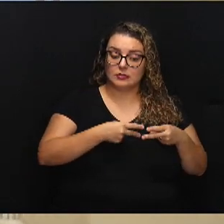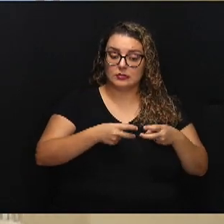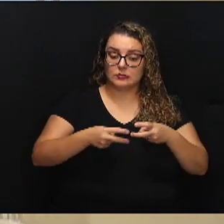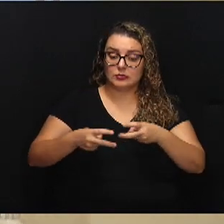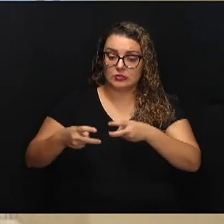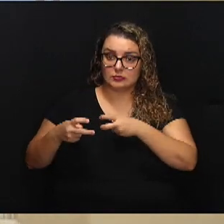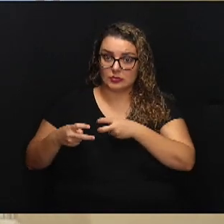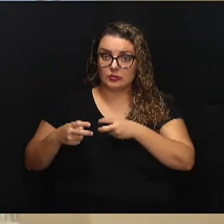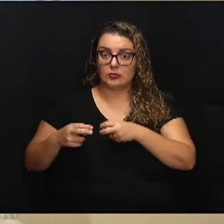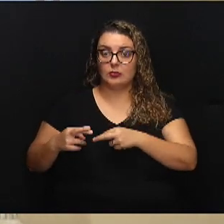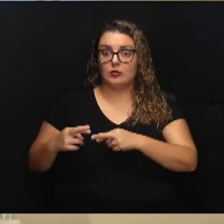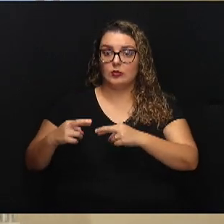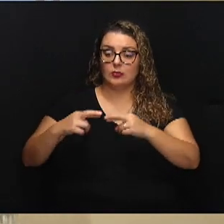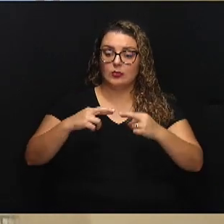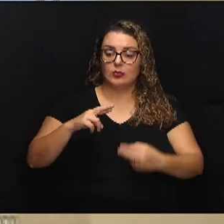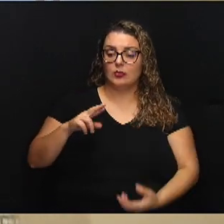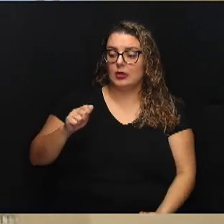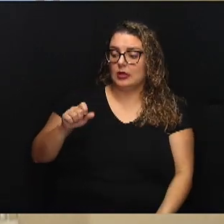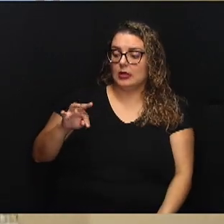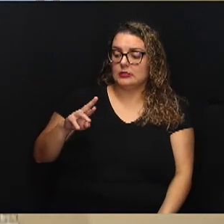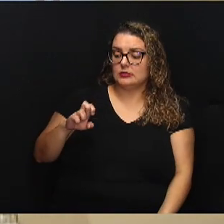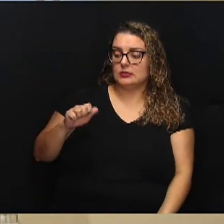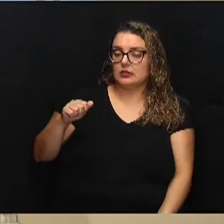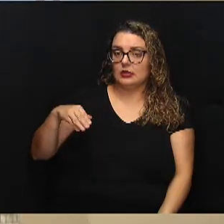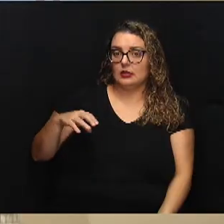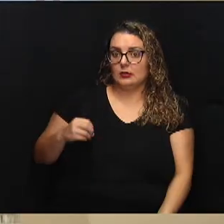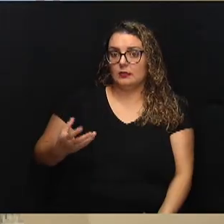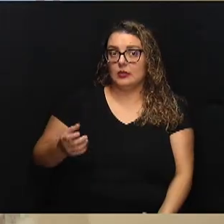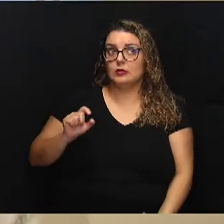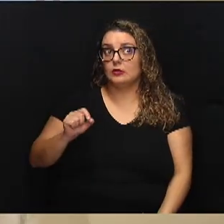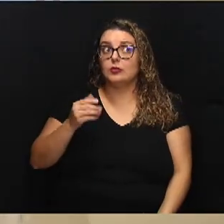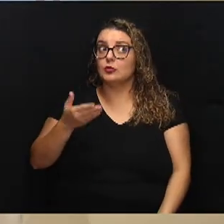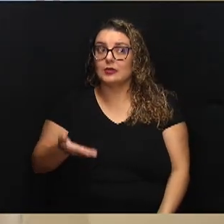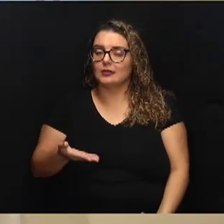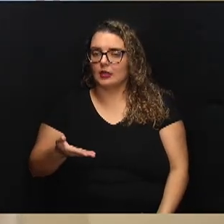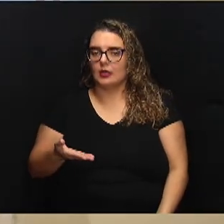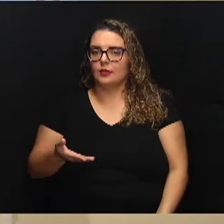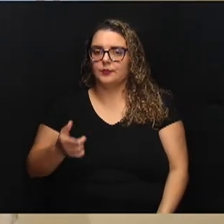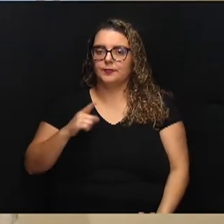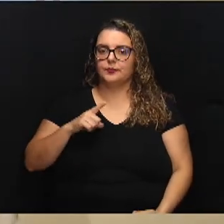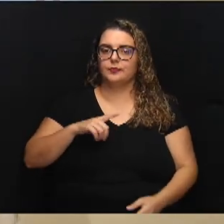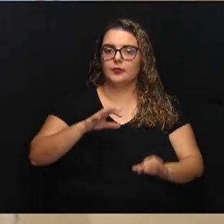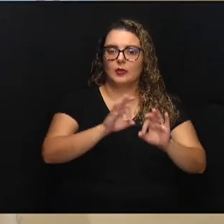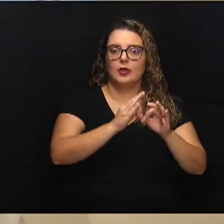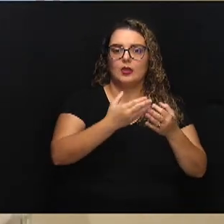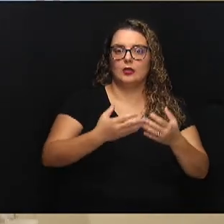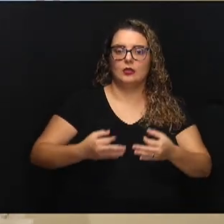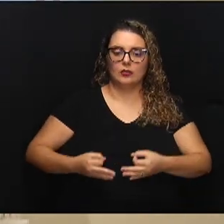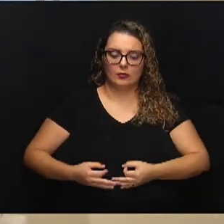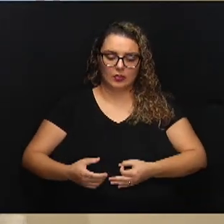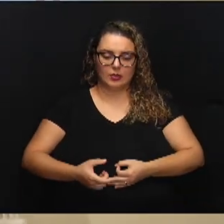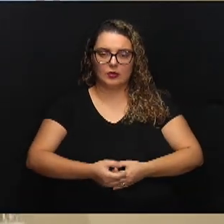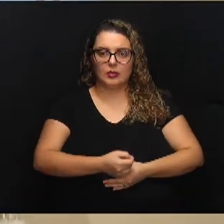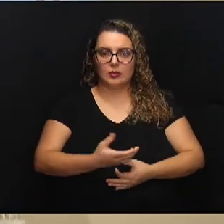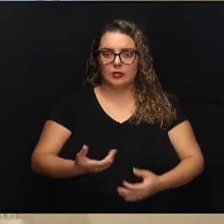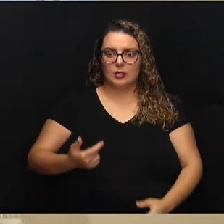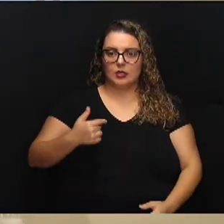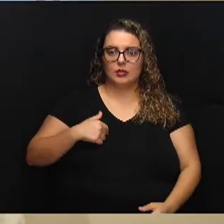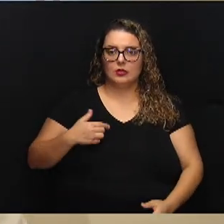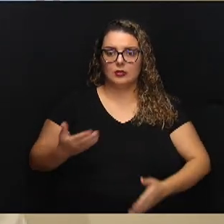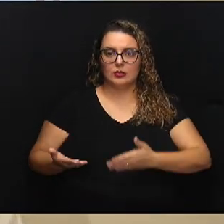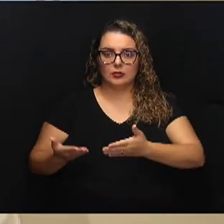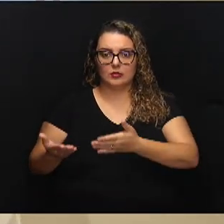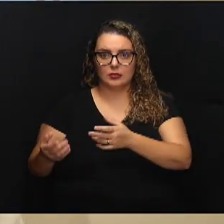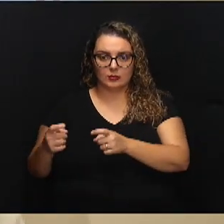o rastreamento necessário. O que é o rastreamento aqui? Vou dar um exemplo, né? Eu tenho um familiar com câncer de ovário e eu tô passando com o meu